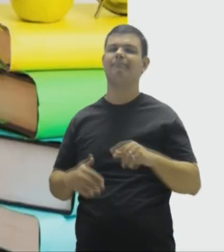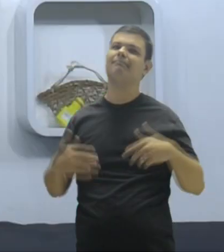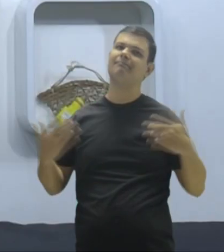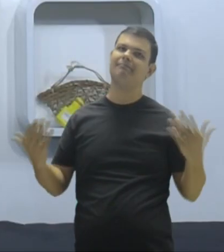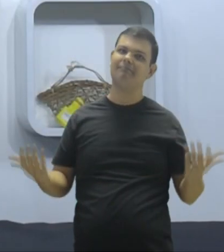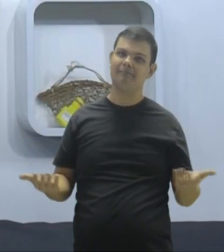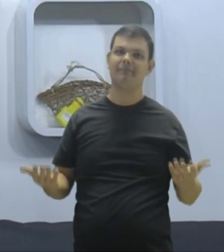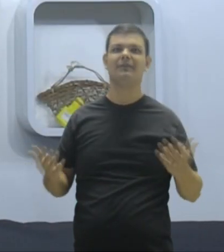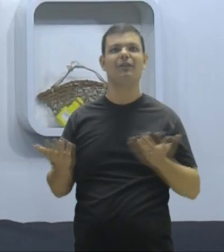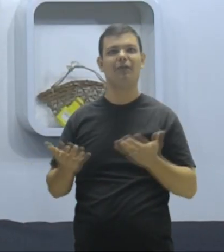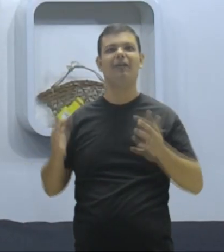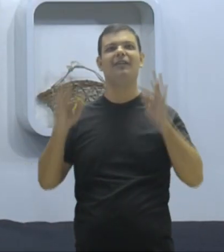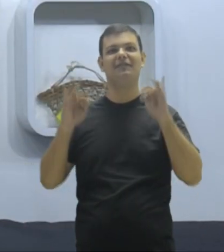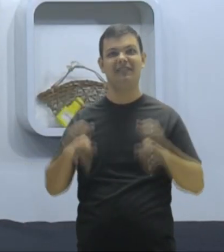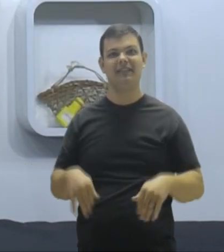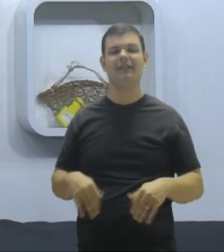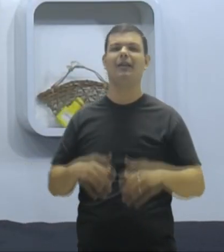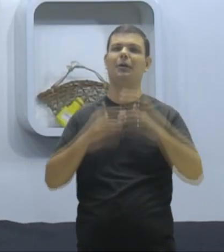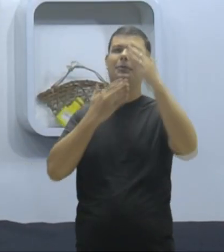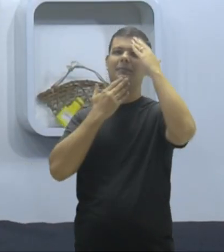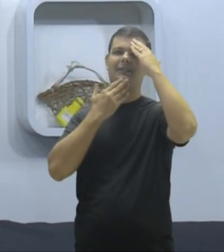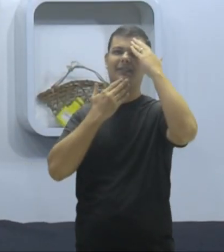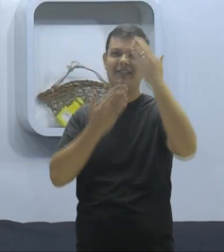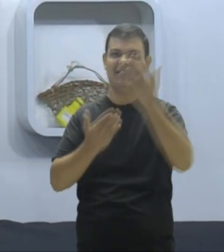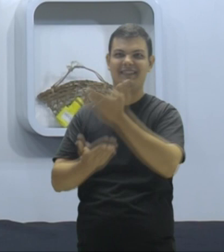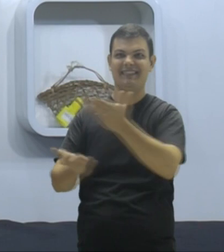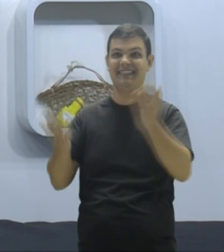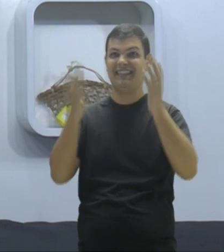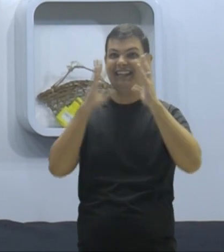chegamos ao fim. Eu agradeço a sua atenção,